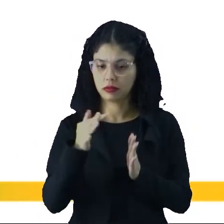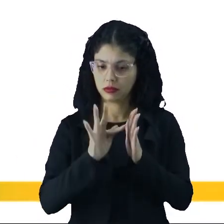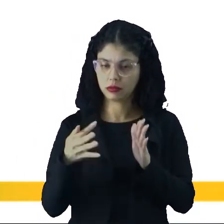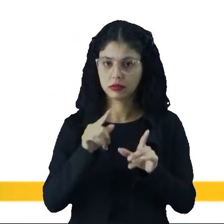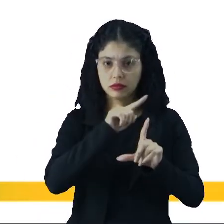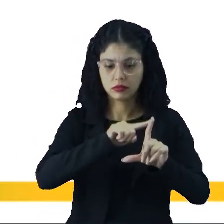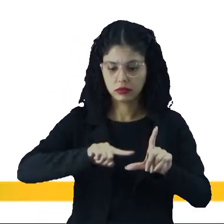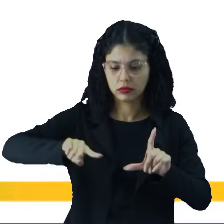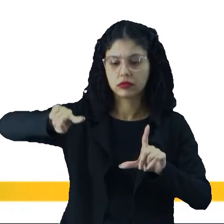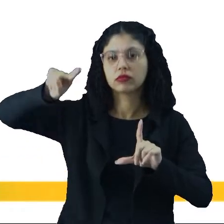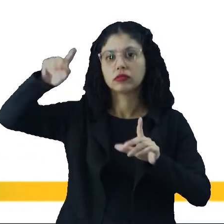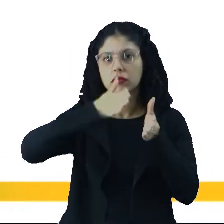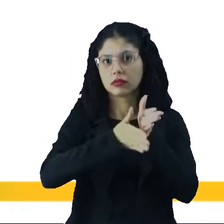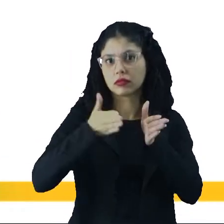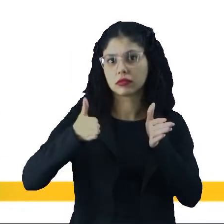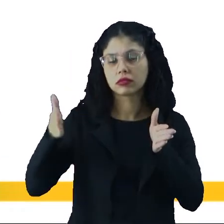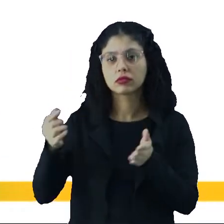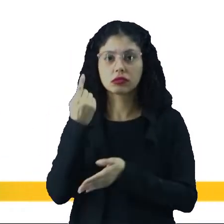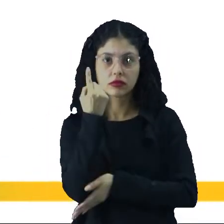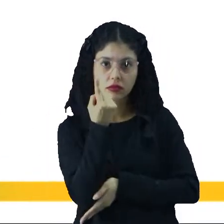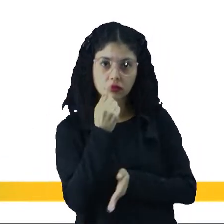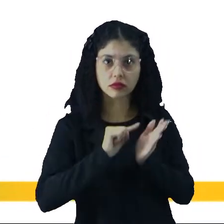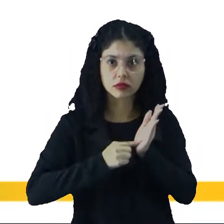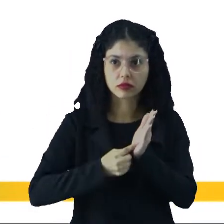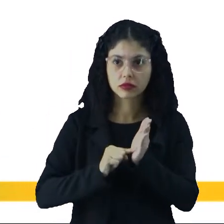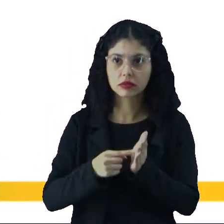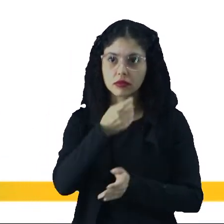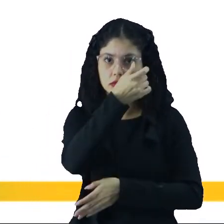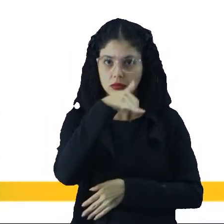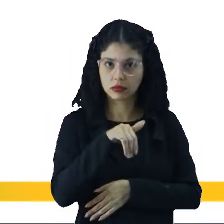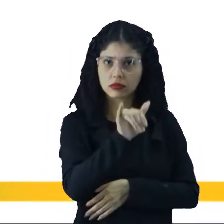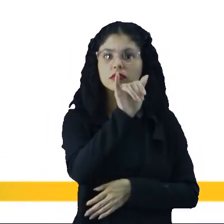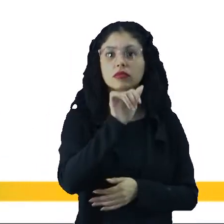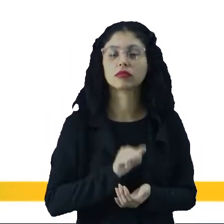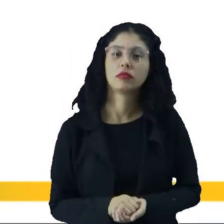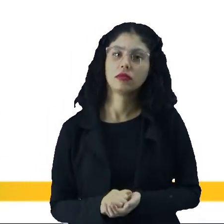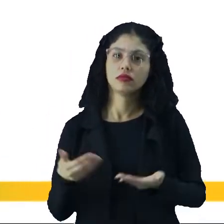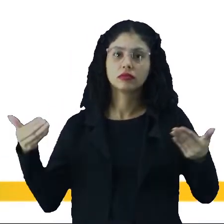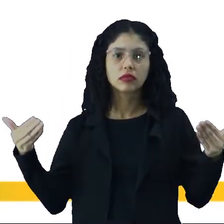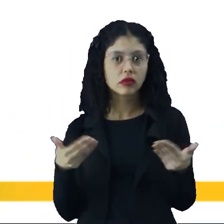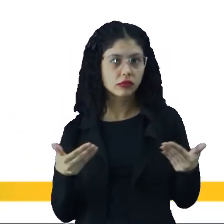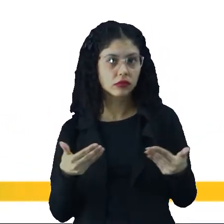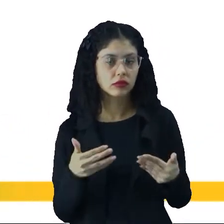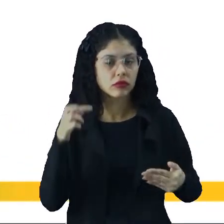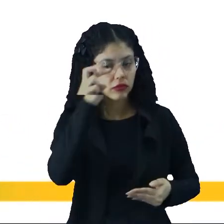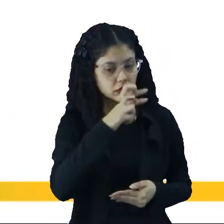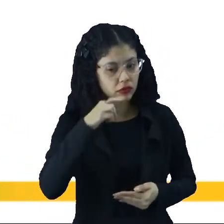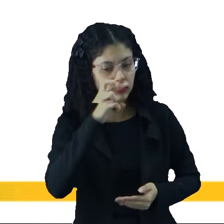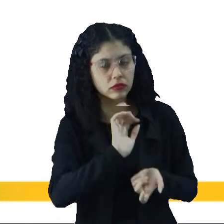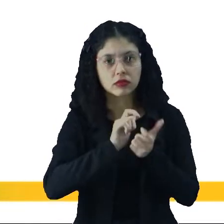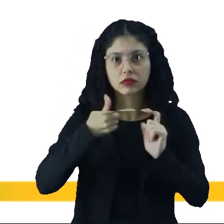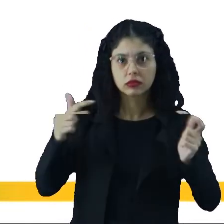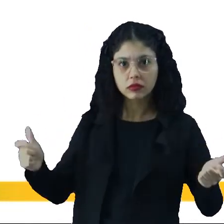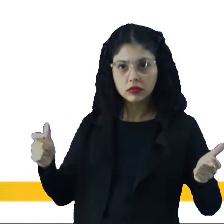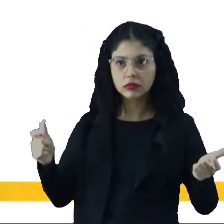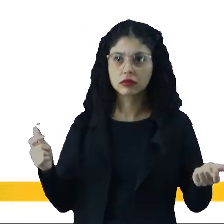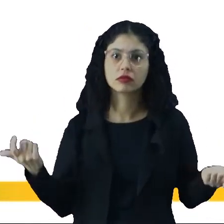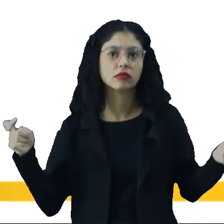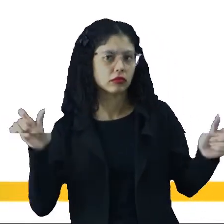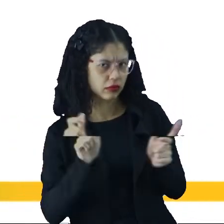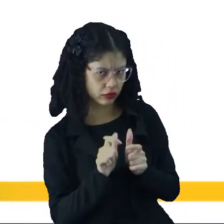o gráfico vai sempre passar aqui no ponto 1, no eixo Y. Agora vamos analisar se ela é crescente